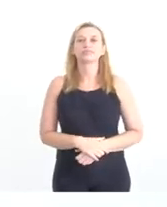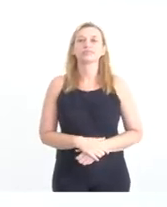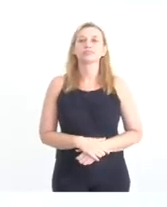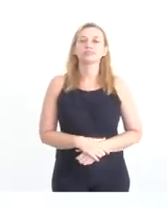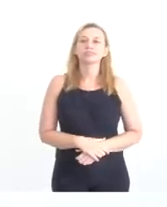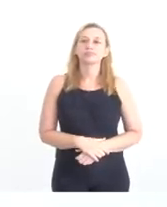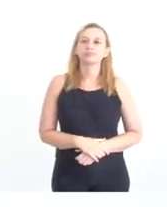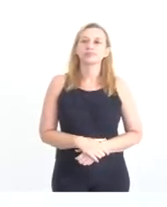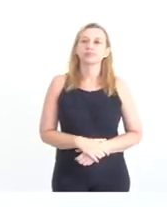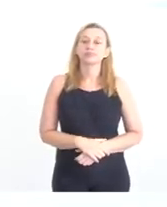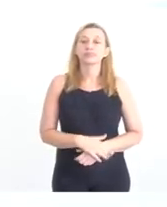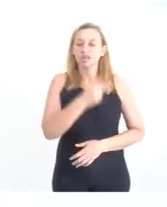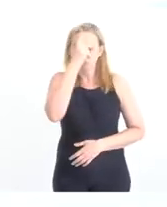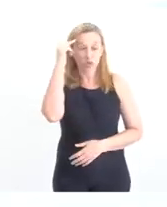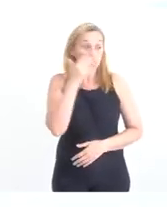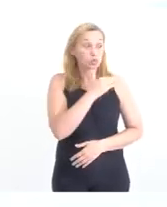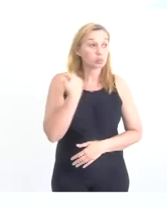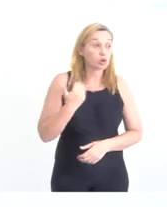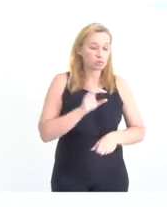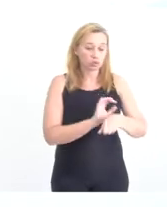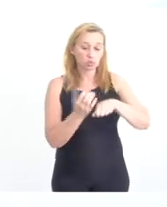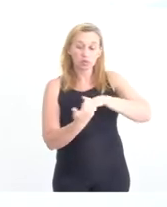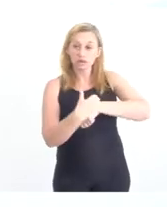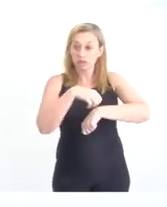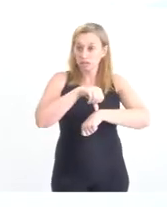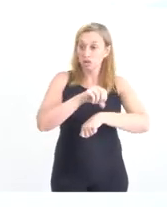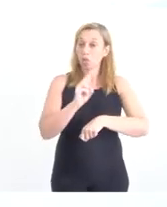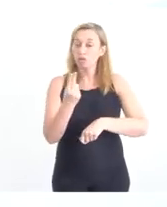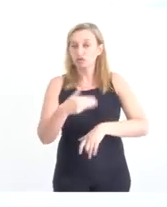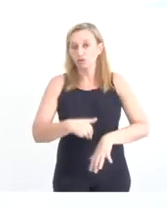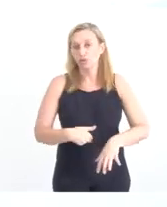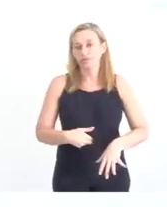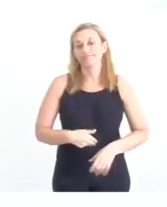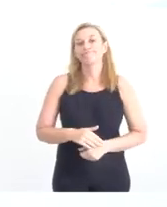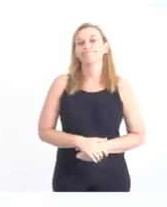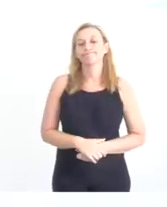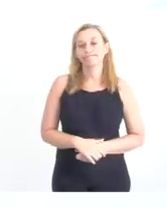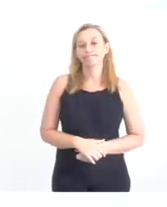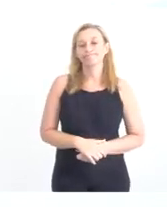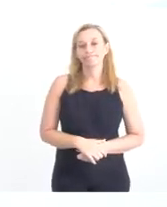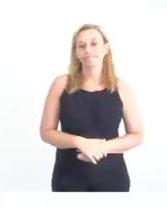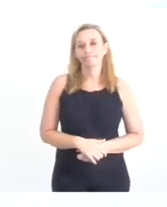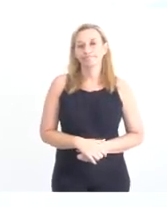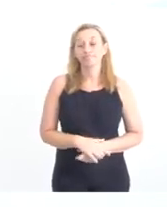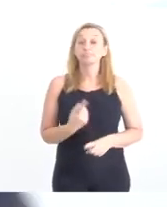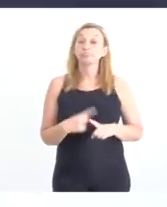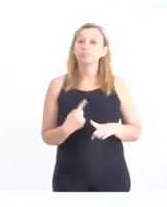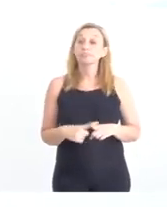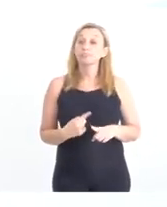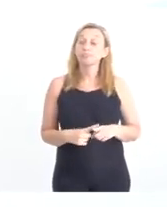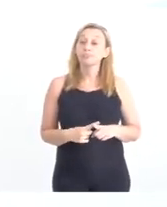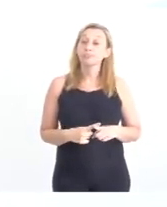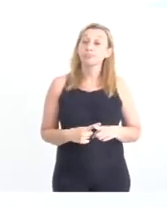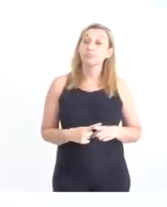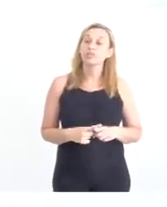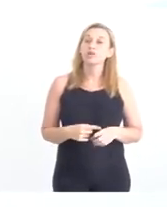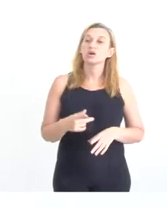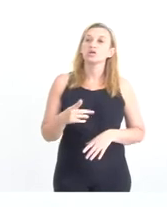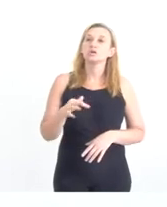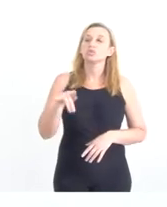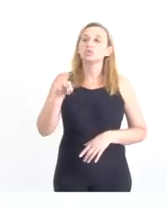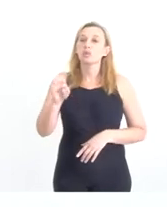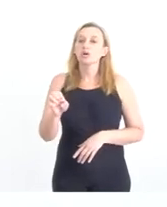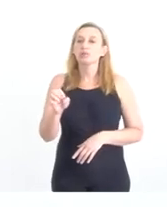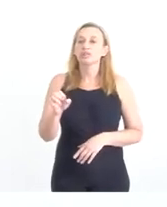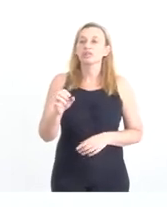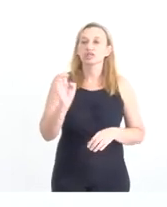as pessoas passaram a morrer de covide ou de fome de convidou de fome porque desde o golpe de estado de